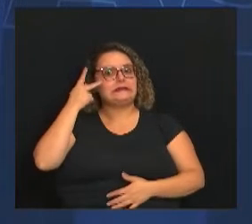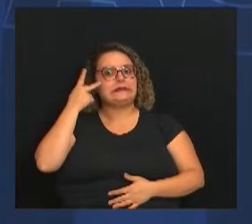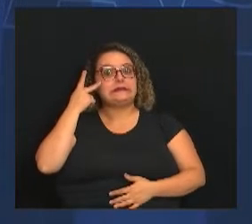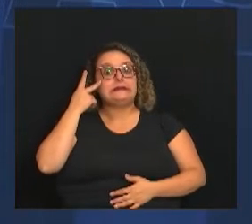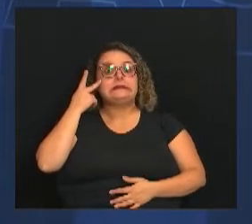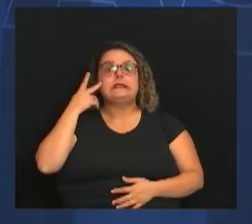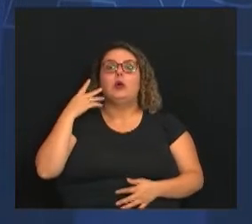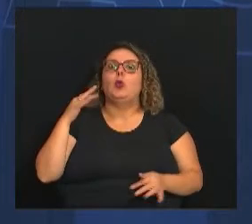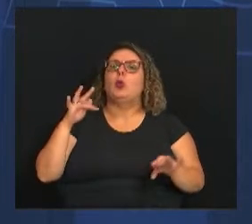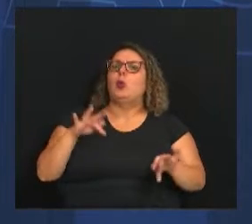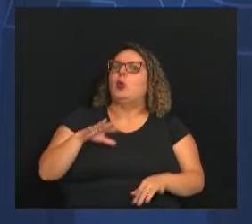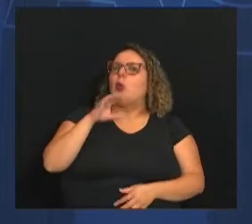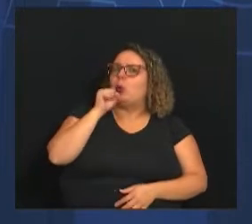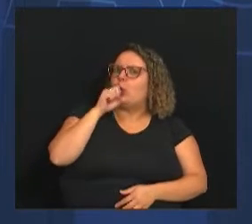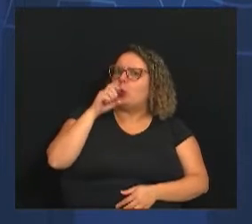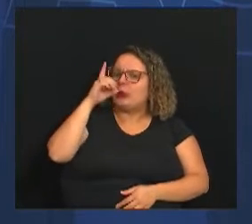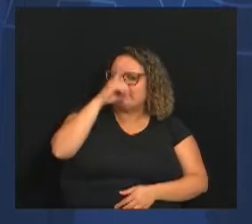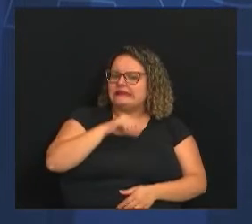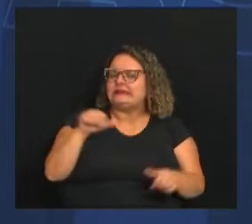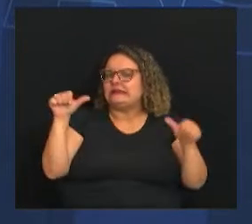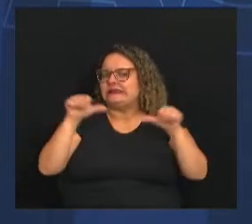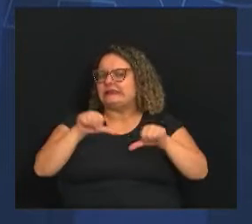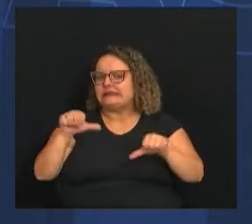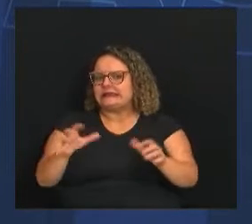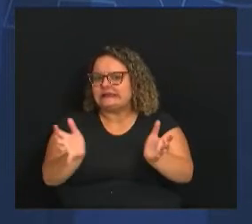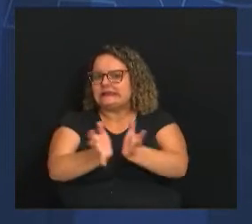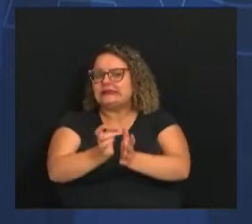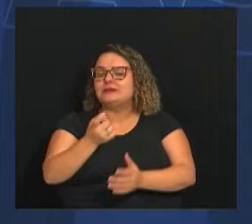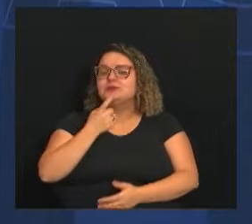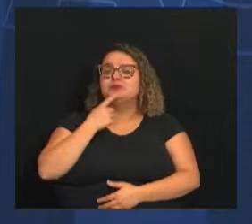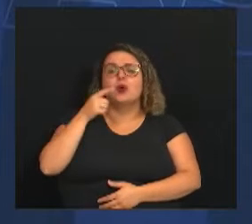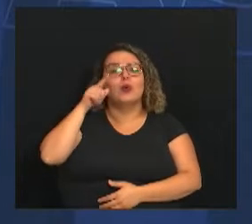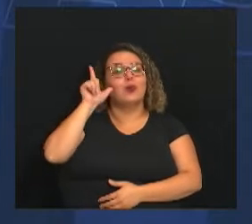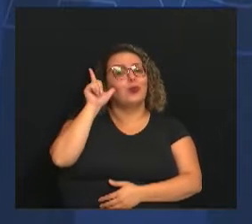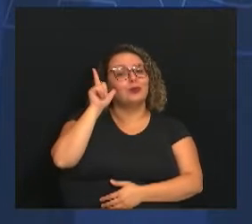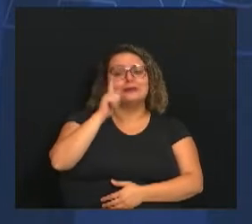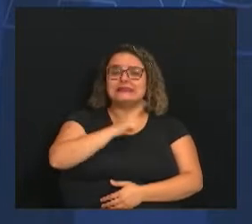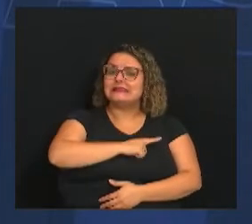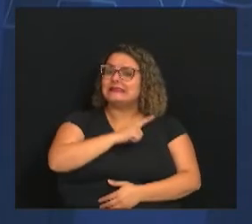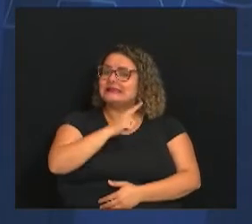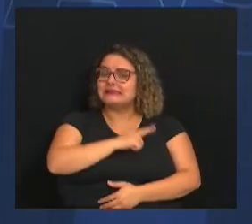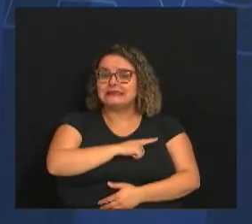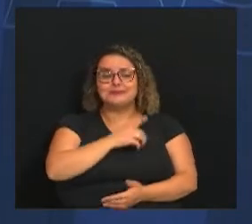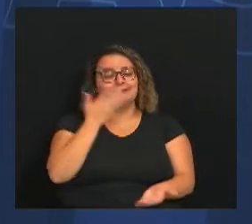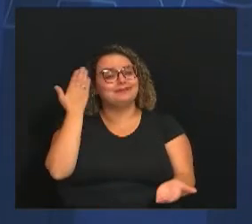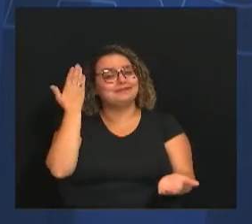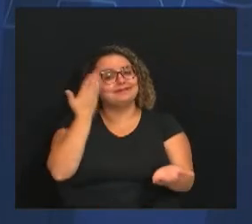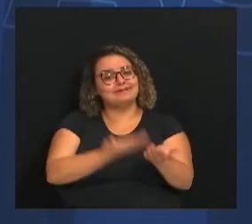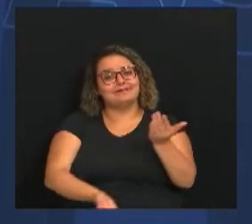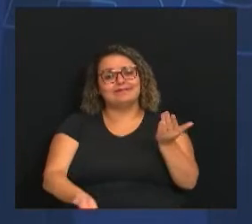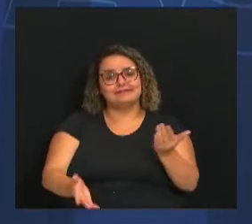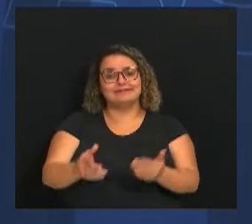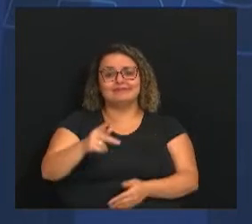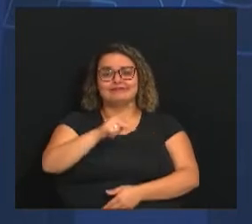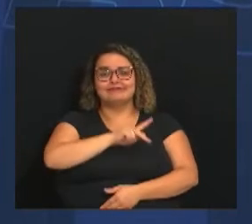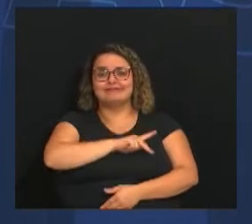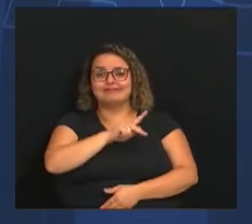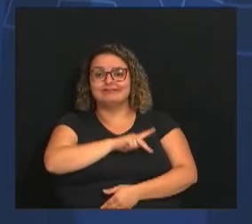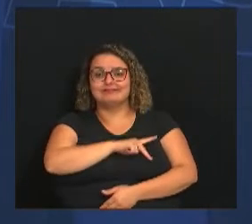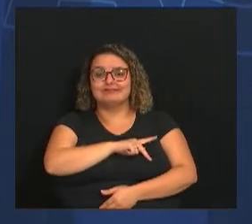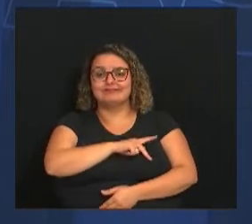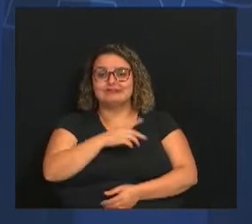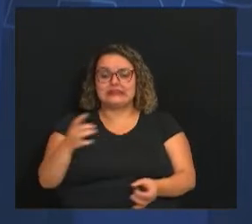semana ruim para as equipes de Campinas, hein? Ontem o Guarani fora de casa perdeu para o Palmeiras e terminou